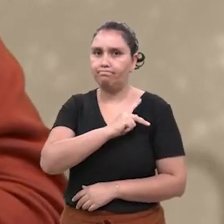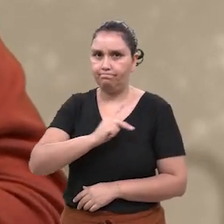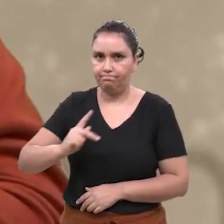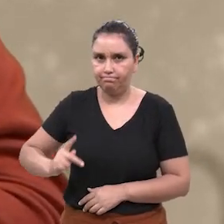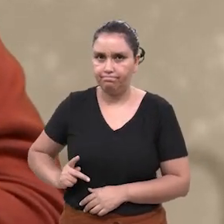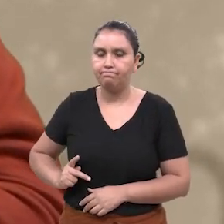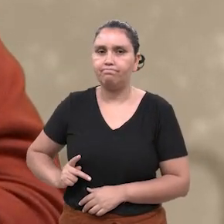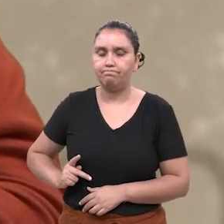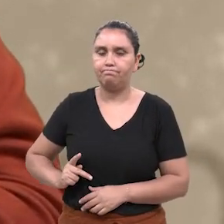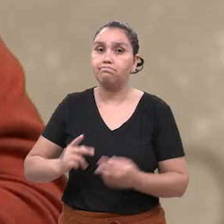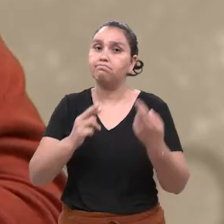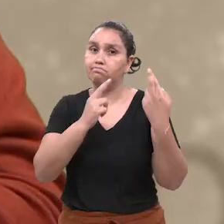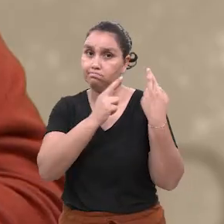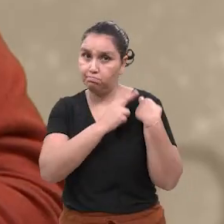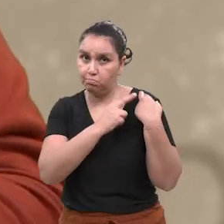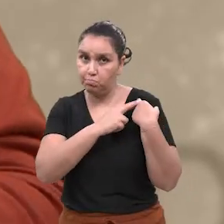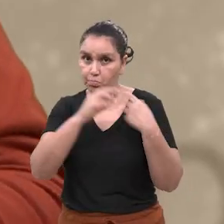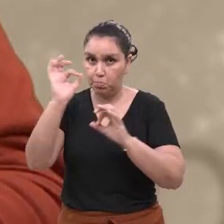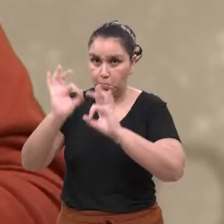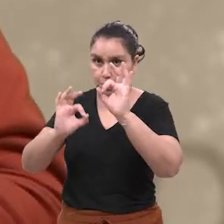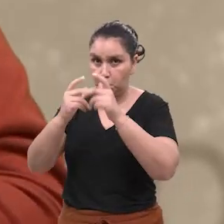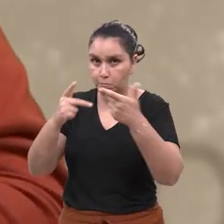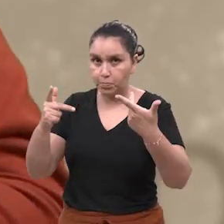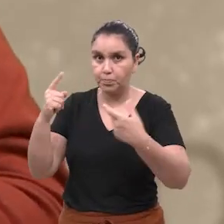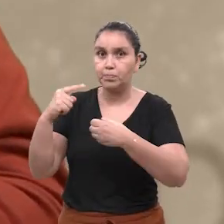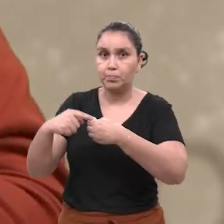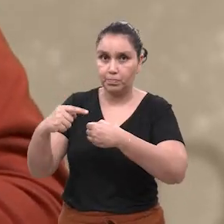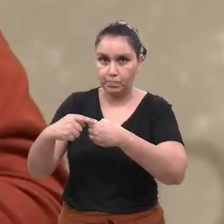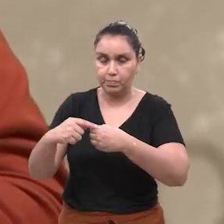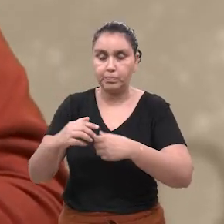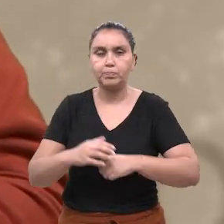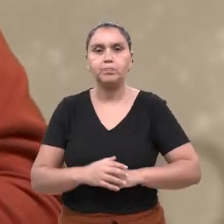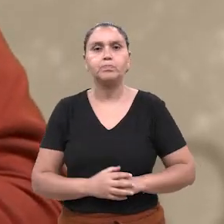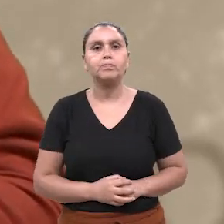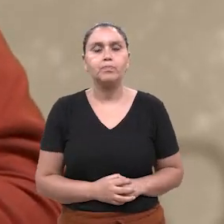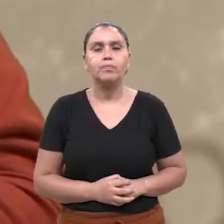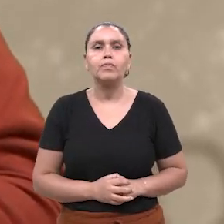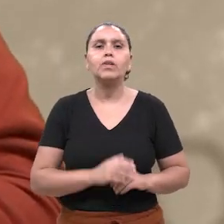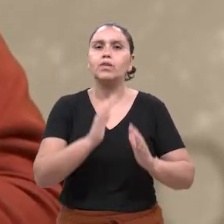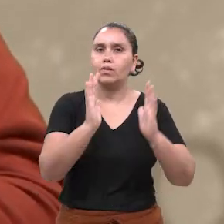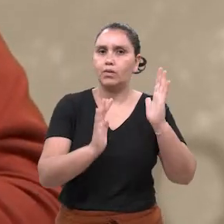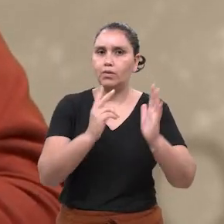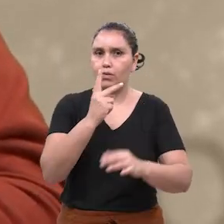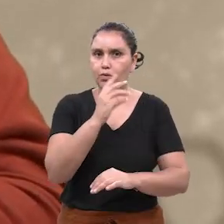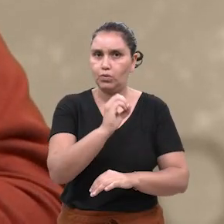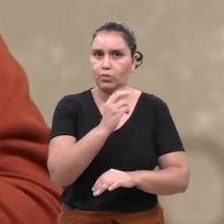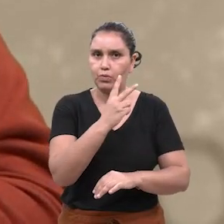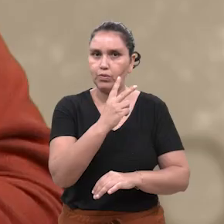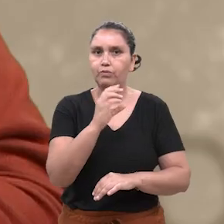da cidade de Erechim. Quando assumimos a presidência no ano de 2020,